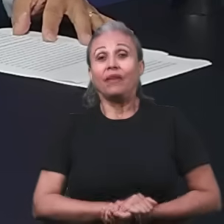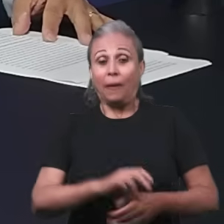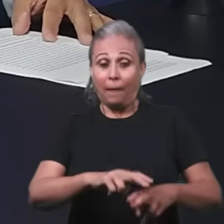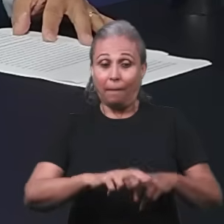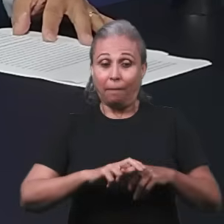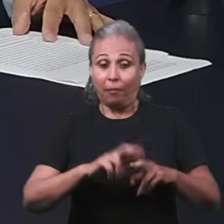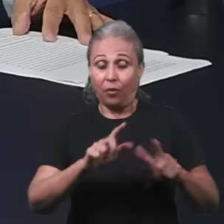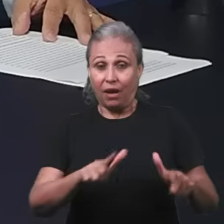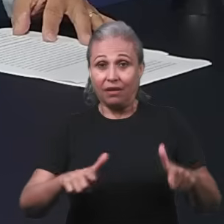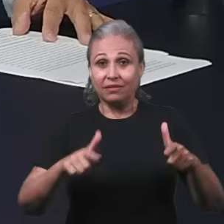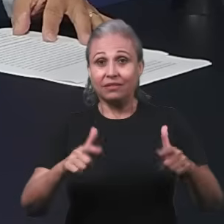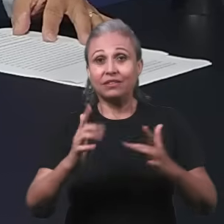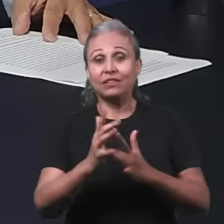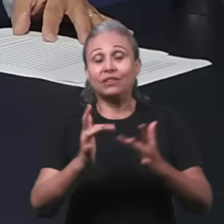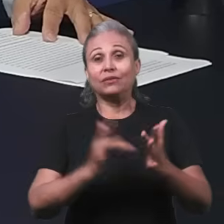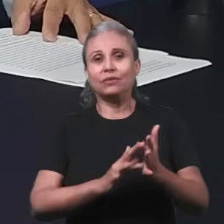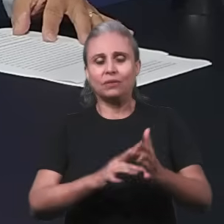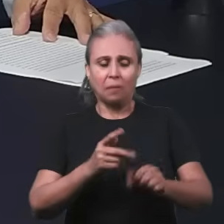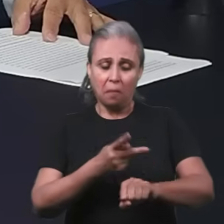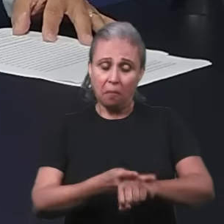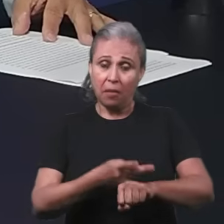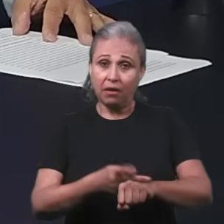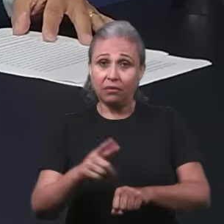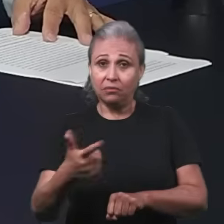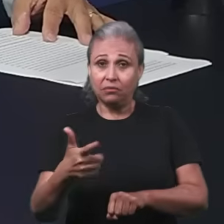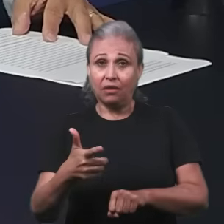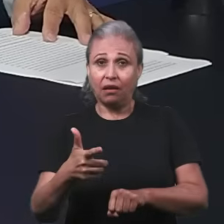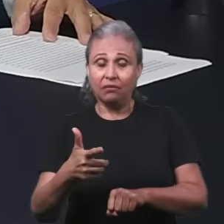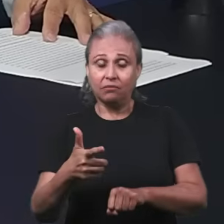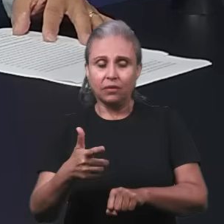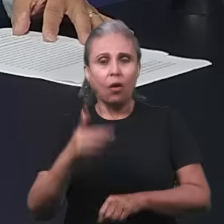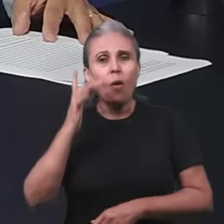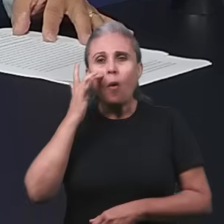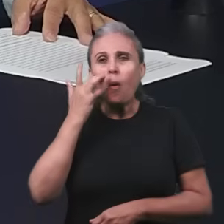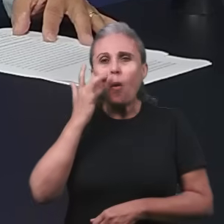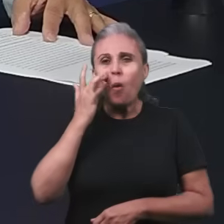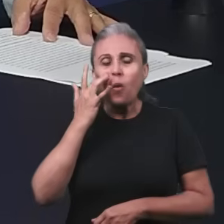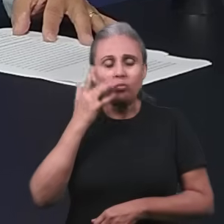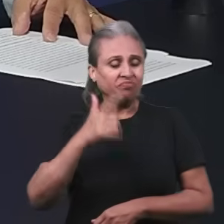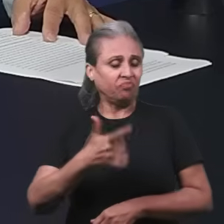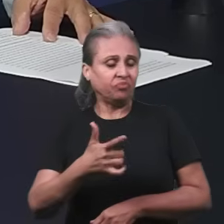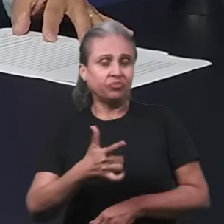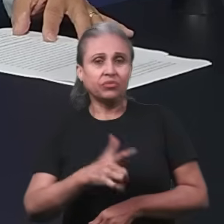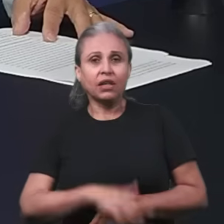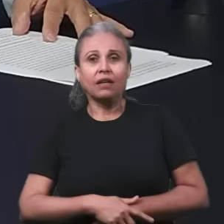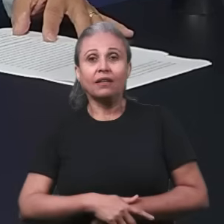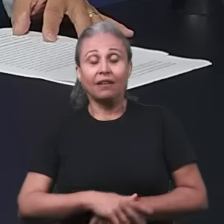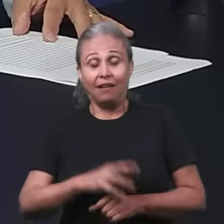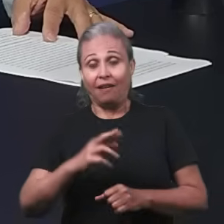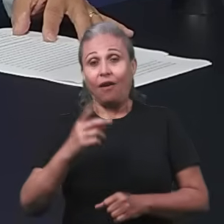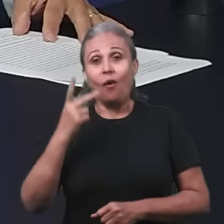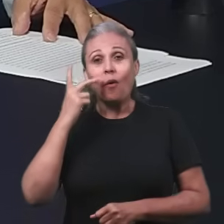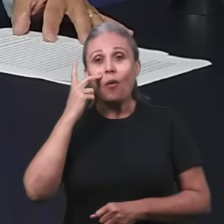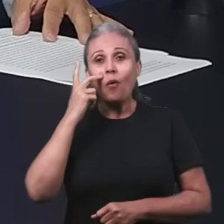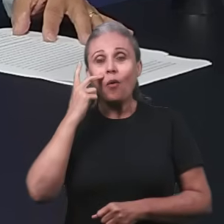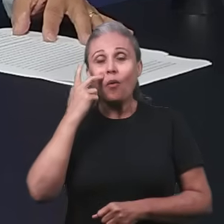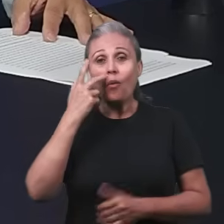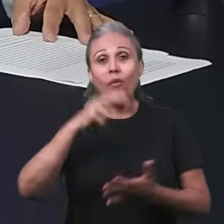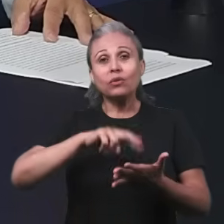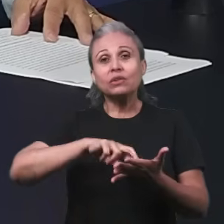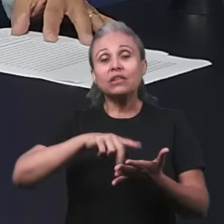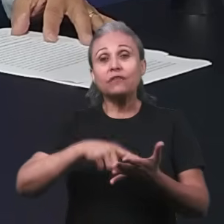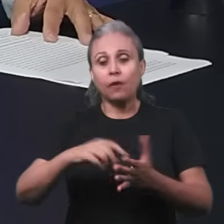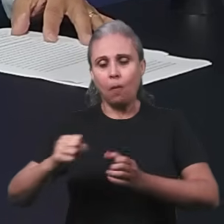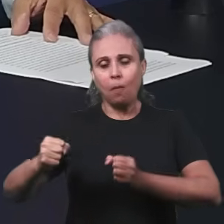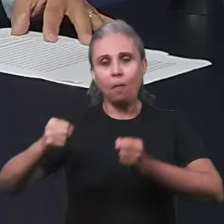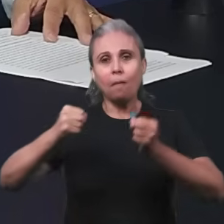Jesus, né? Então, não temos prata. Ele disse assim, não temos ouro também. O ouro representa dentro da palavra de Deus o